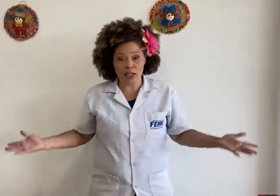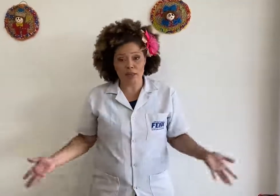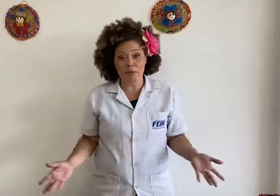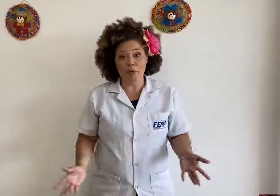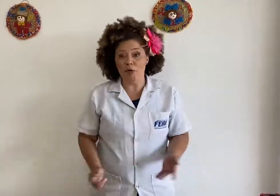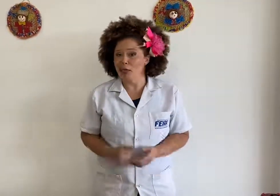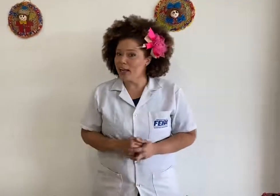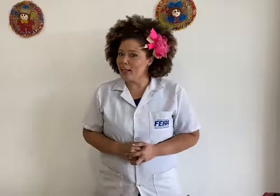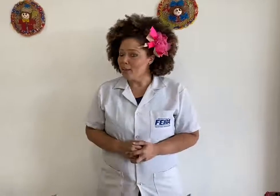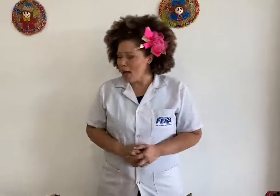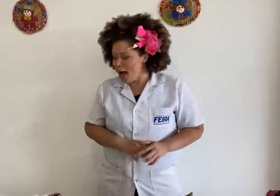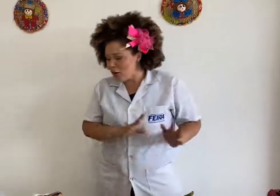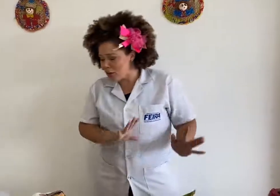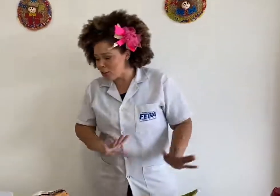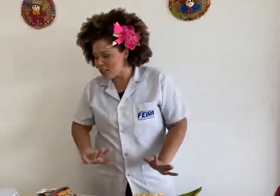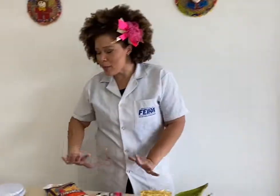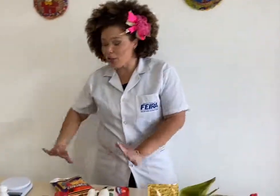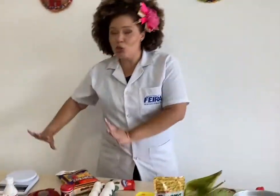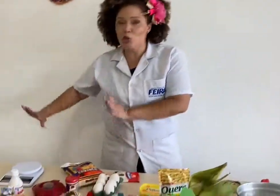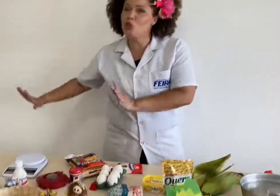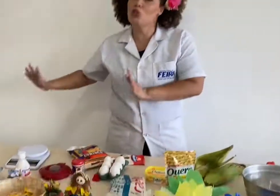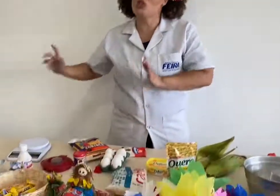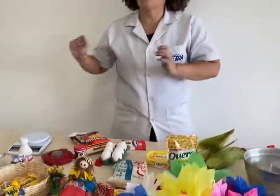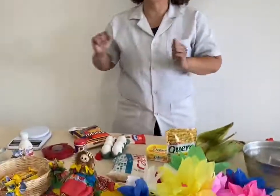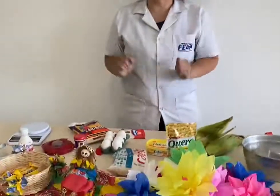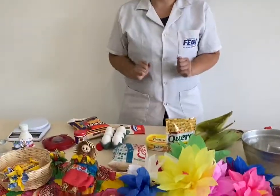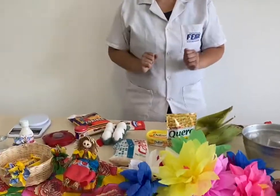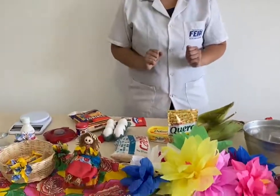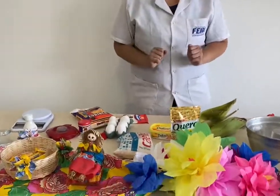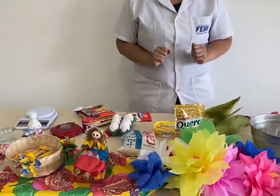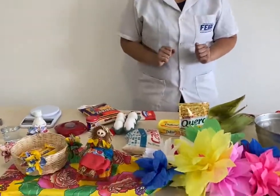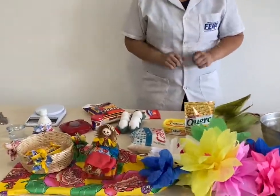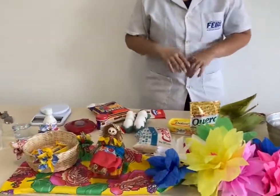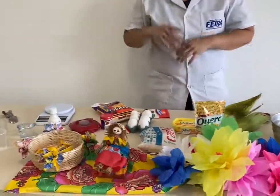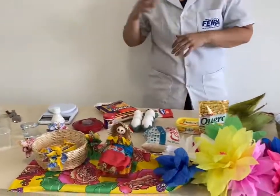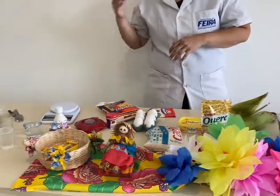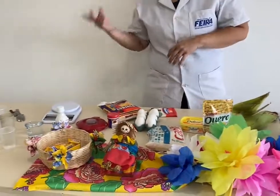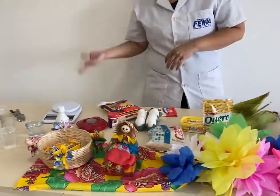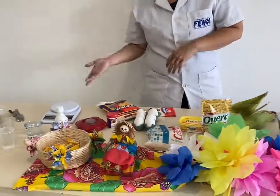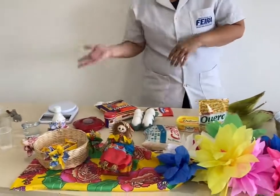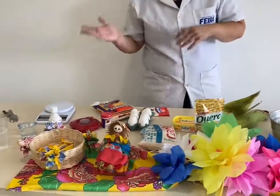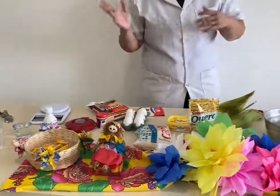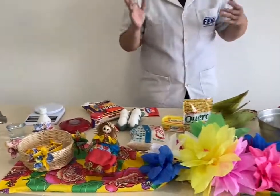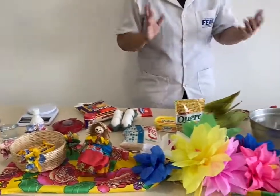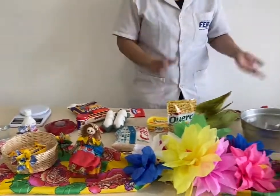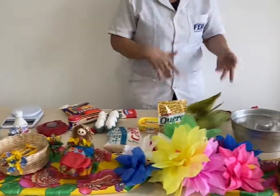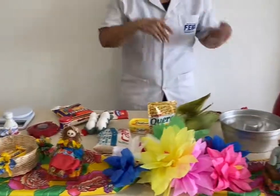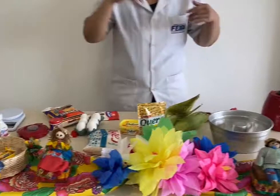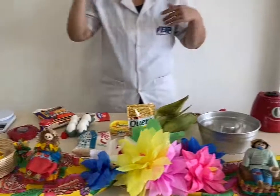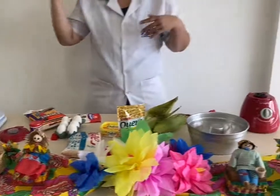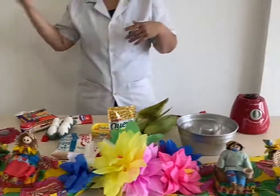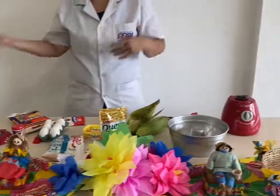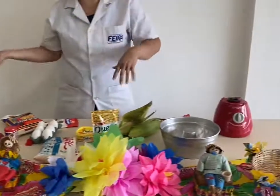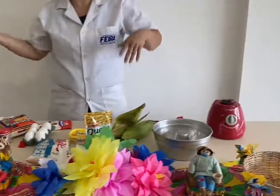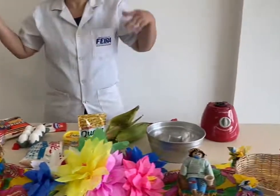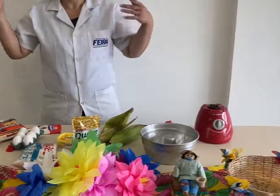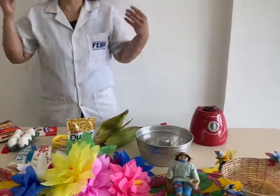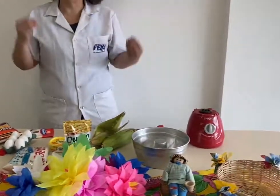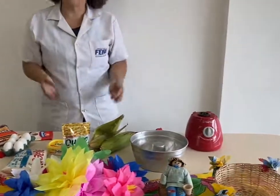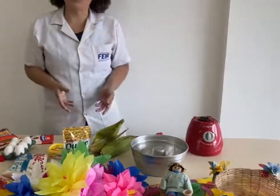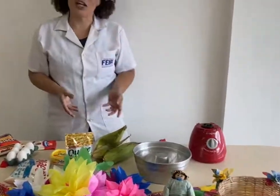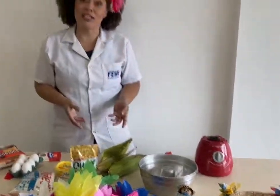todo cuidado é pouco. E aí, agora que já sabem tudo sobre unidades de medidas, né? Convencionais e não convencionais, unidades de